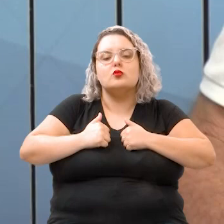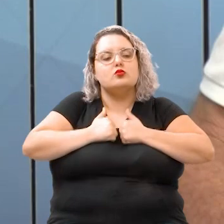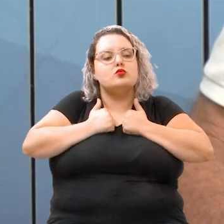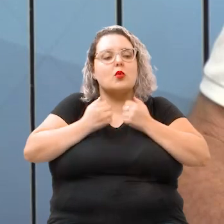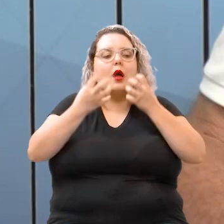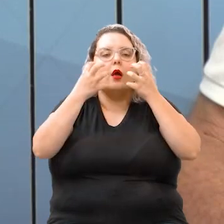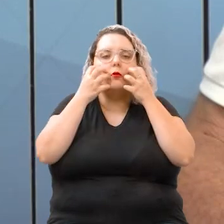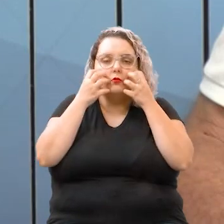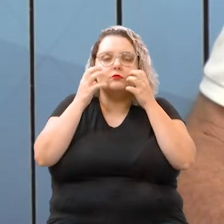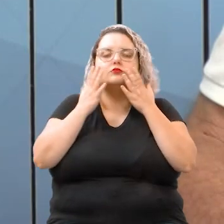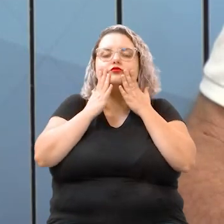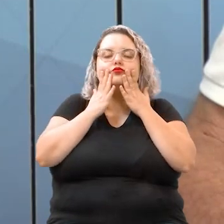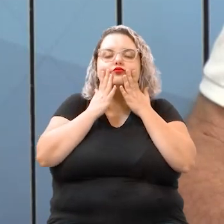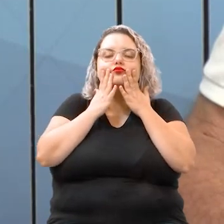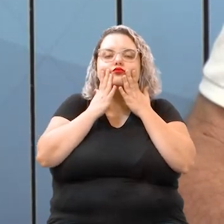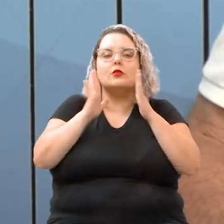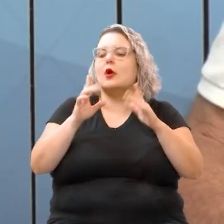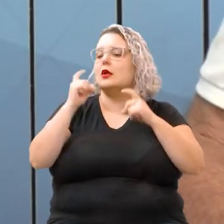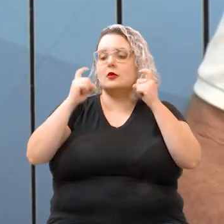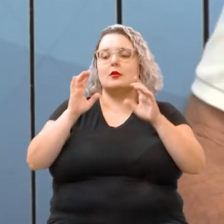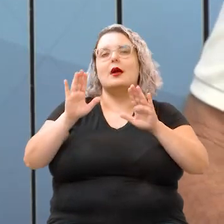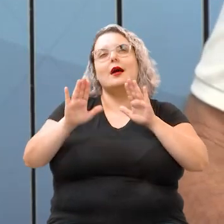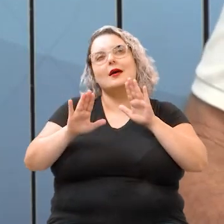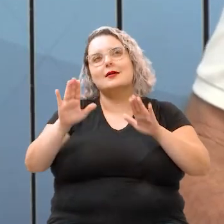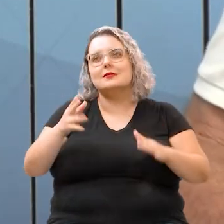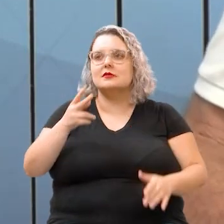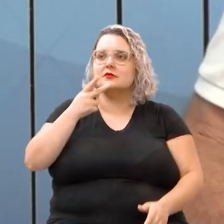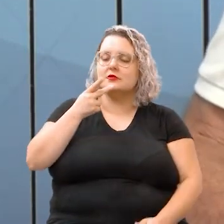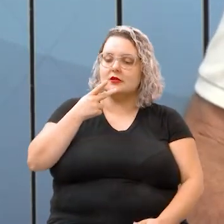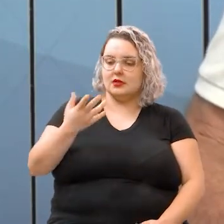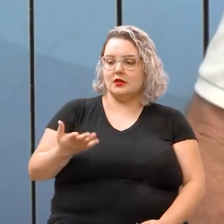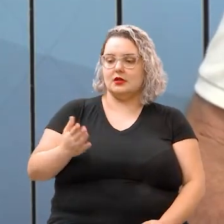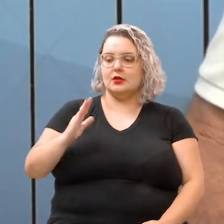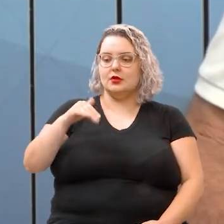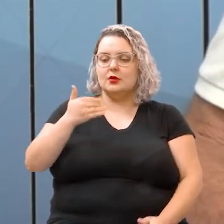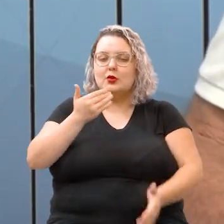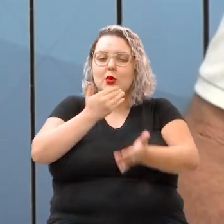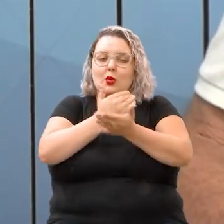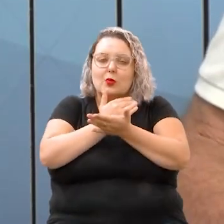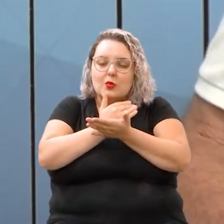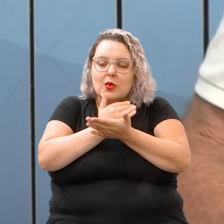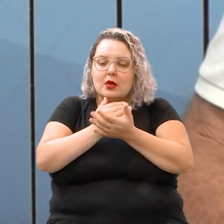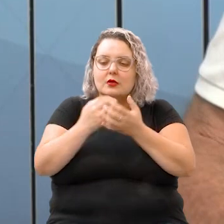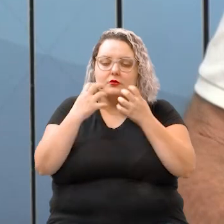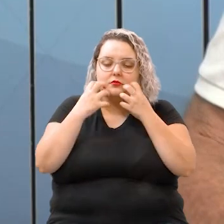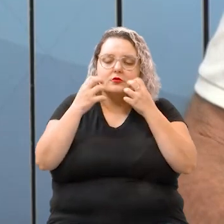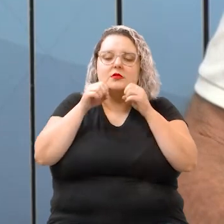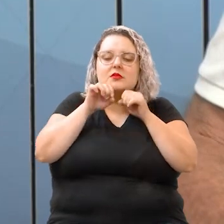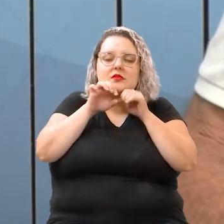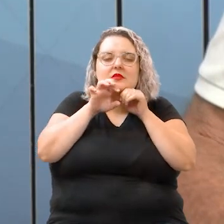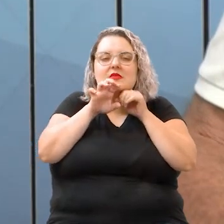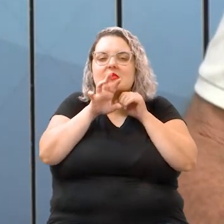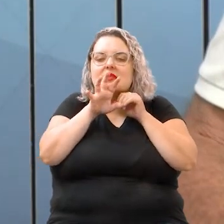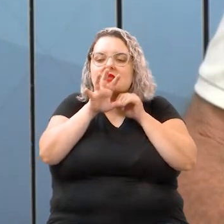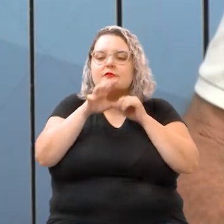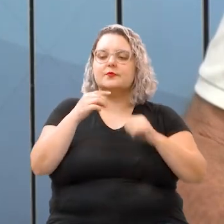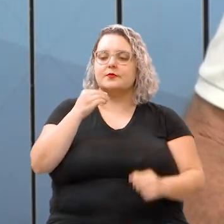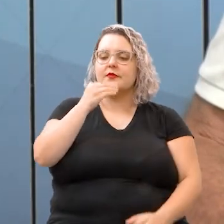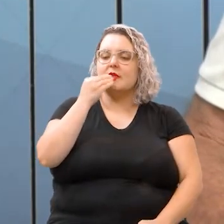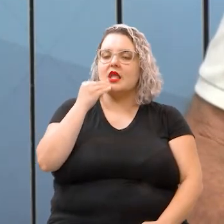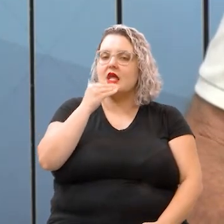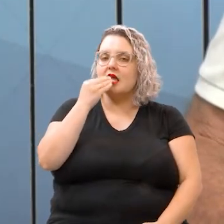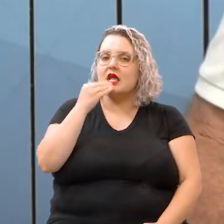aquilo que tem. Então, não precisa se preocupar. Às vezes, a gente fala, quando está começando a querer romper o dentinho, massagear